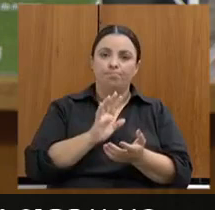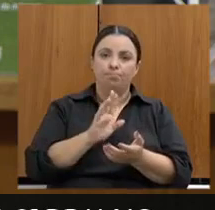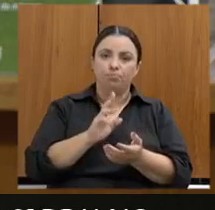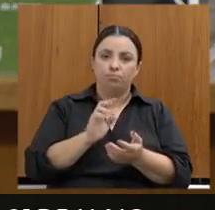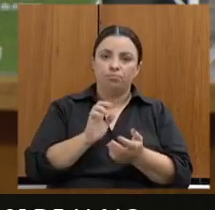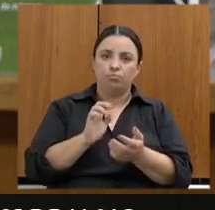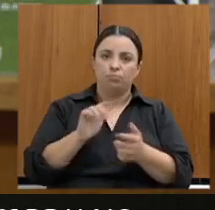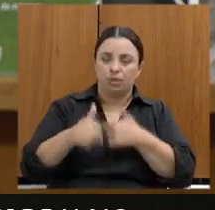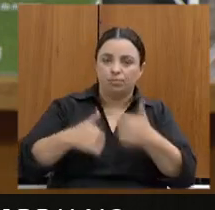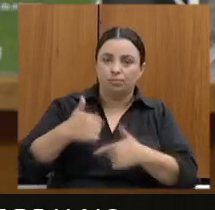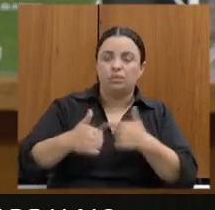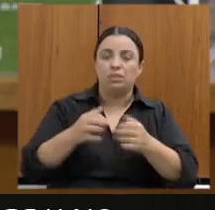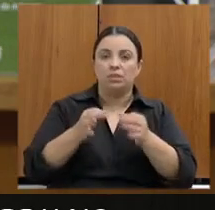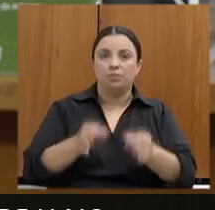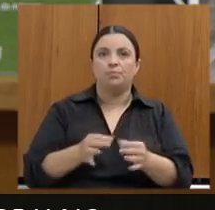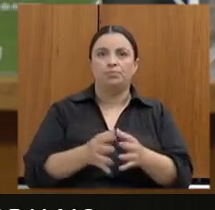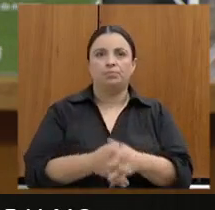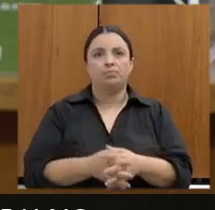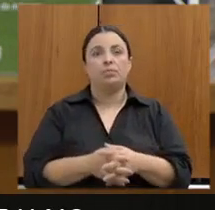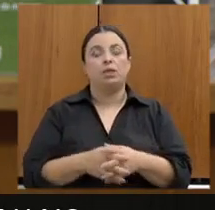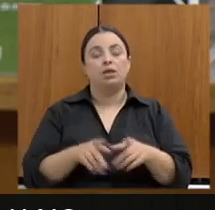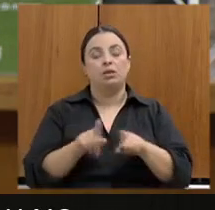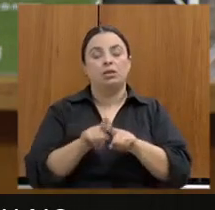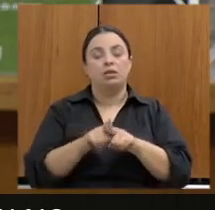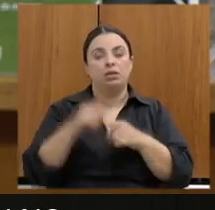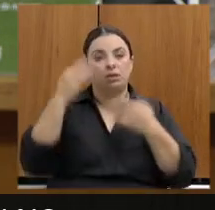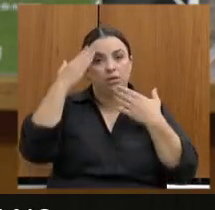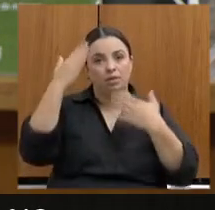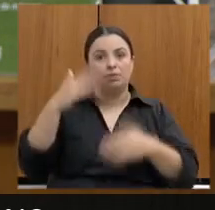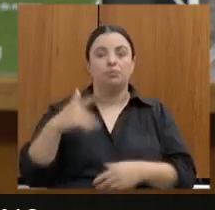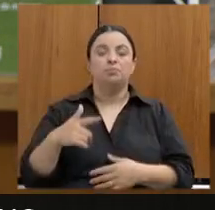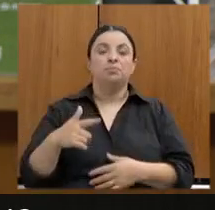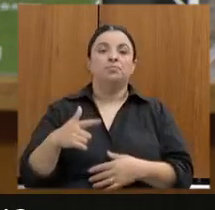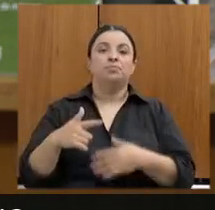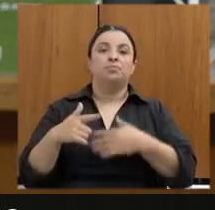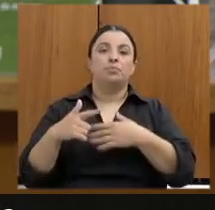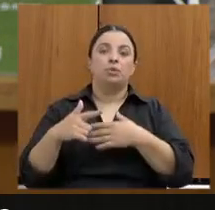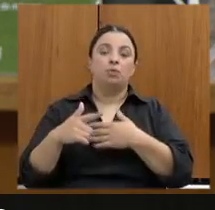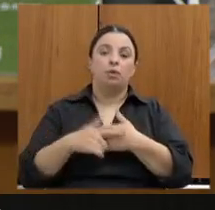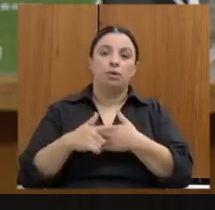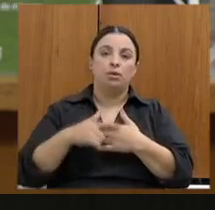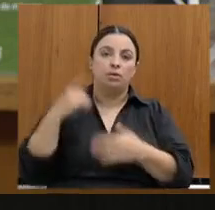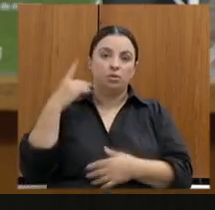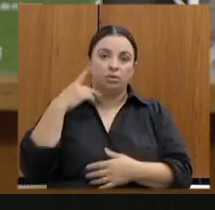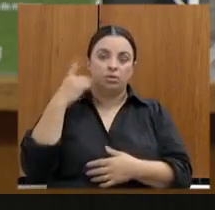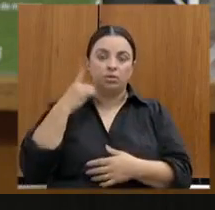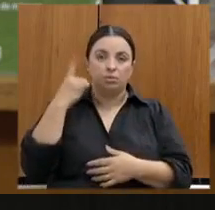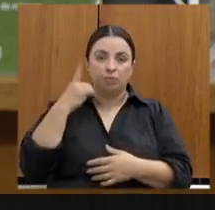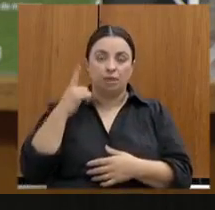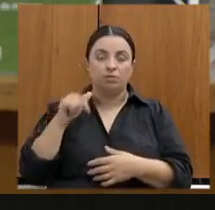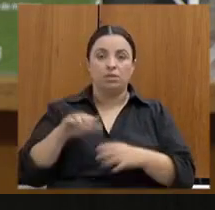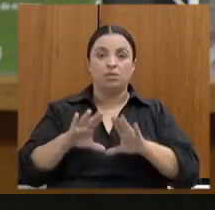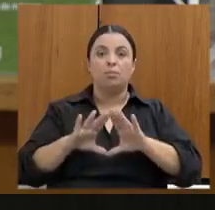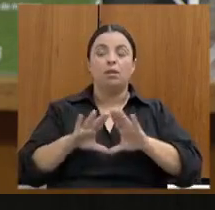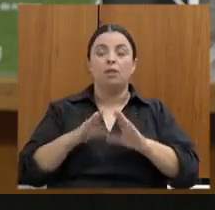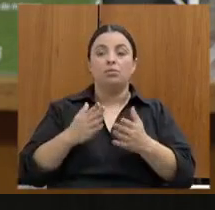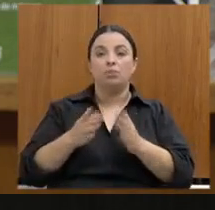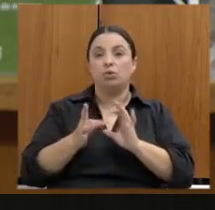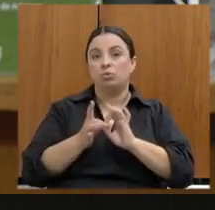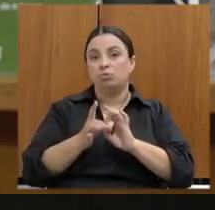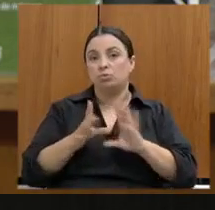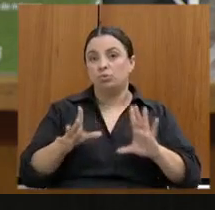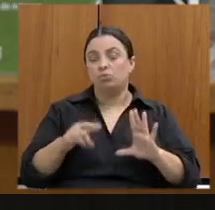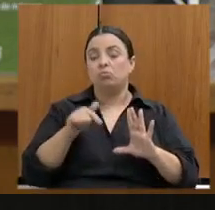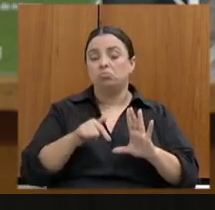também dos deputados Assembleia Legislativa autorizou algo que foi histórico para